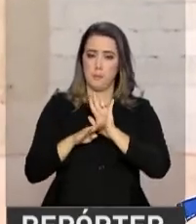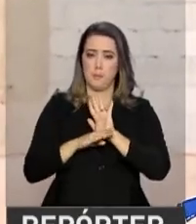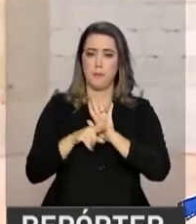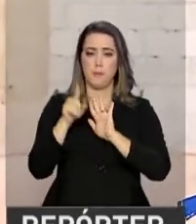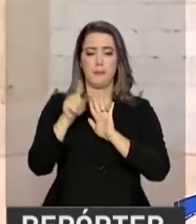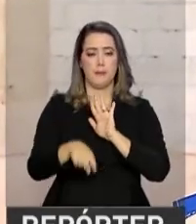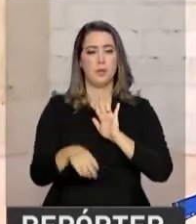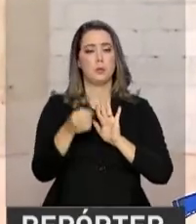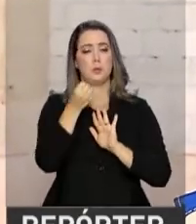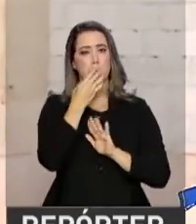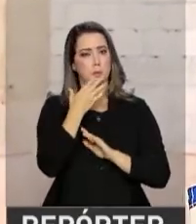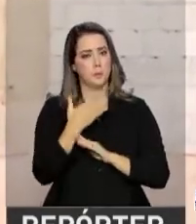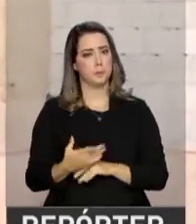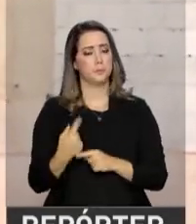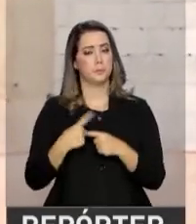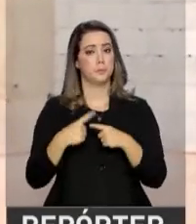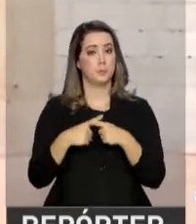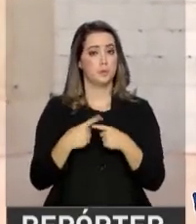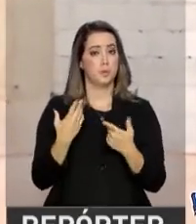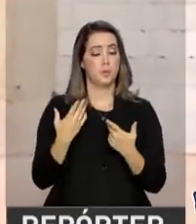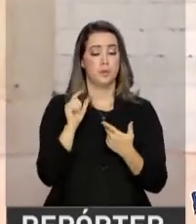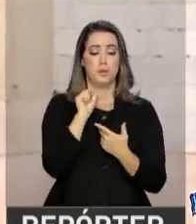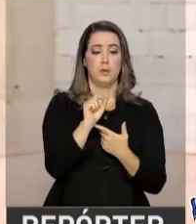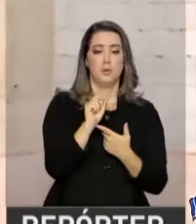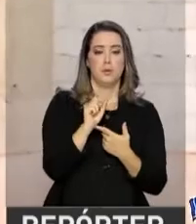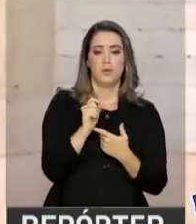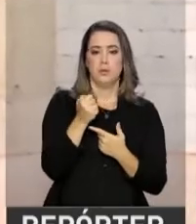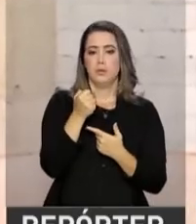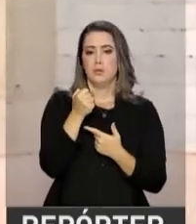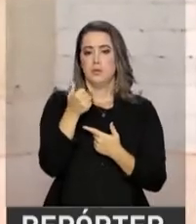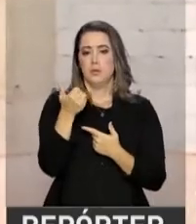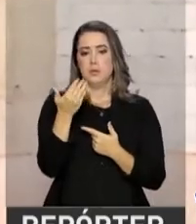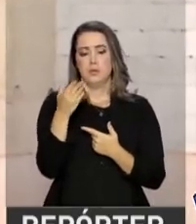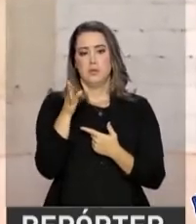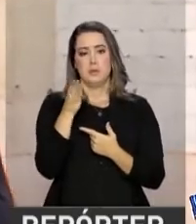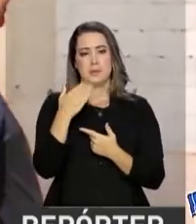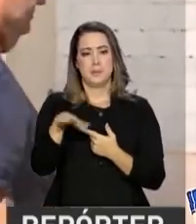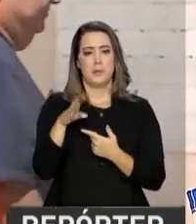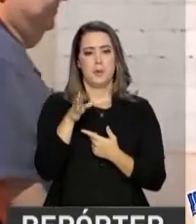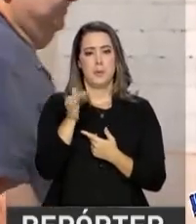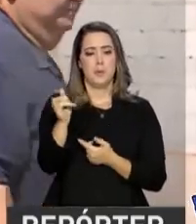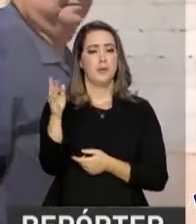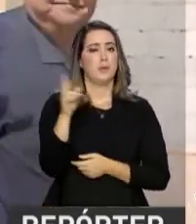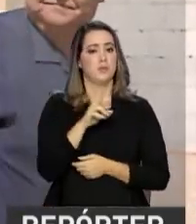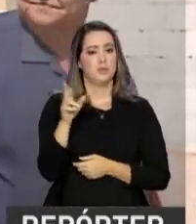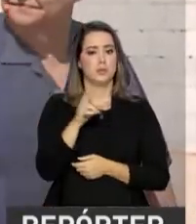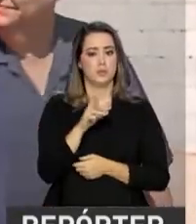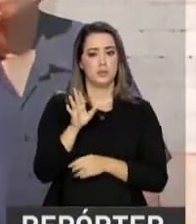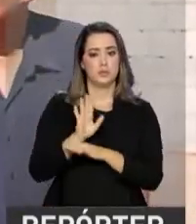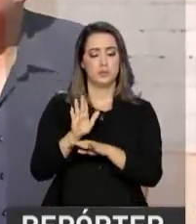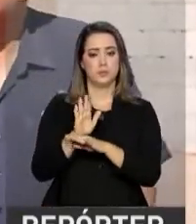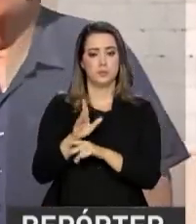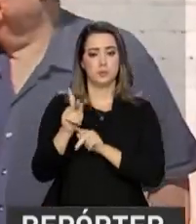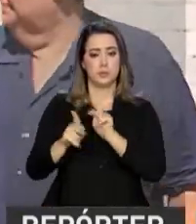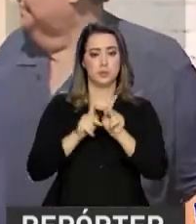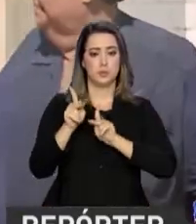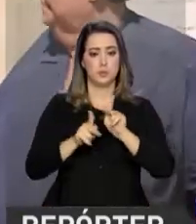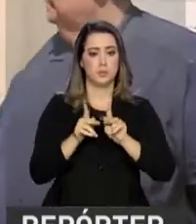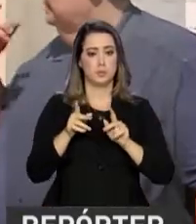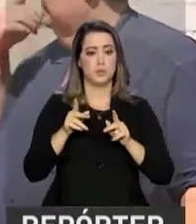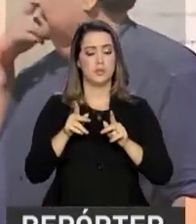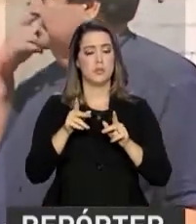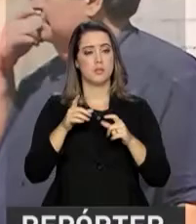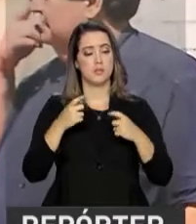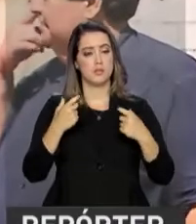extremamente correta esta obra de quase meio bilhão de reais que vai servir as populações de brasília